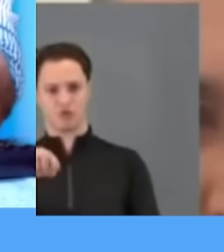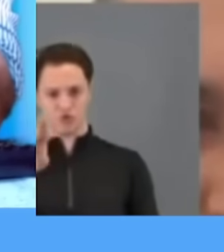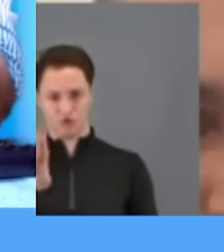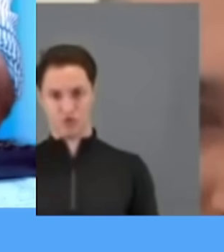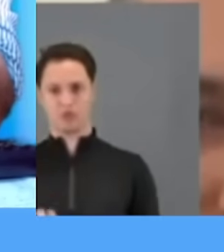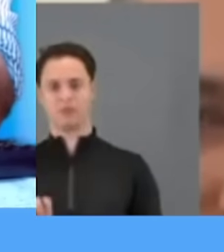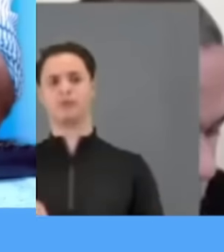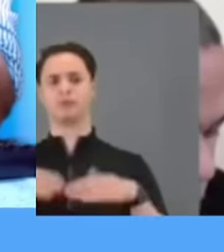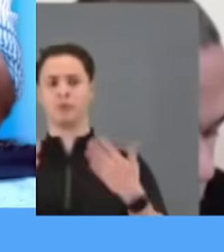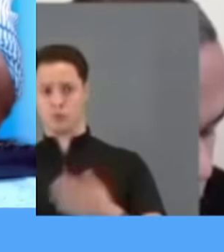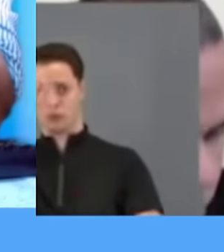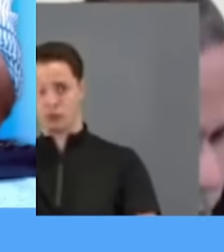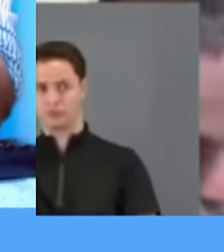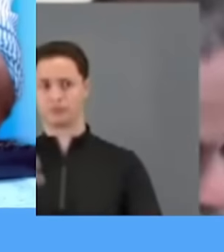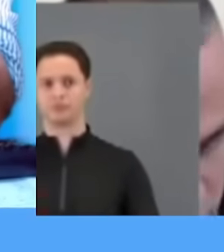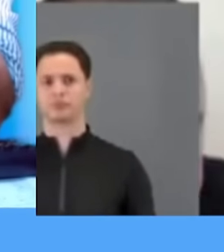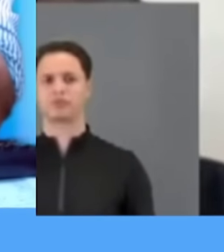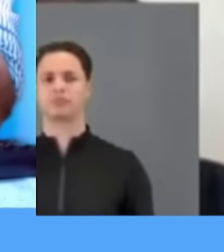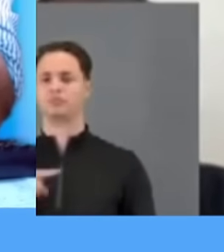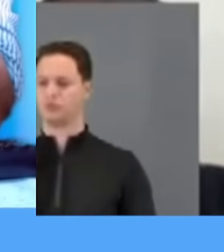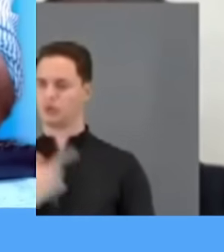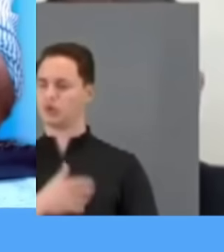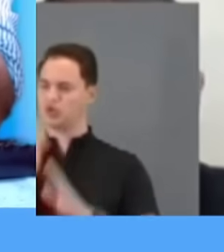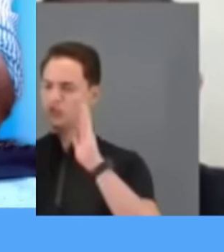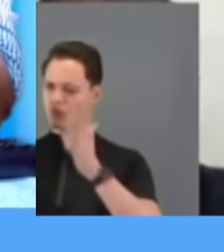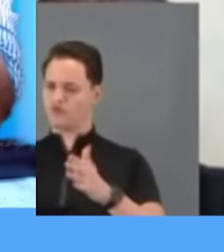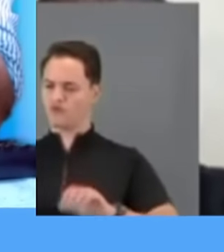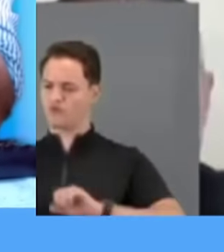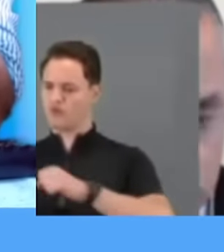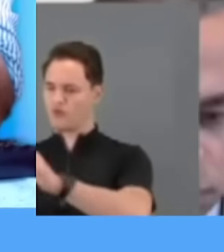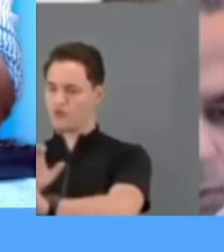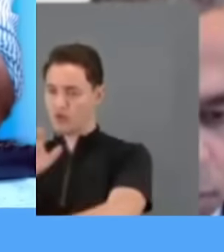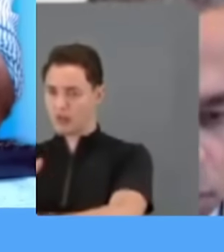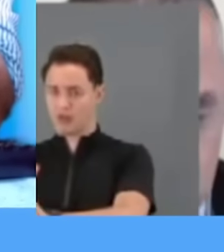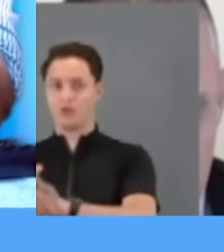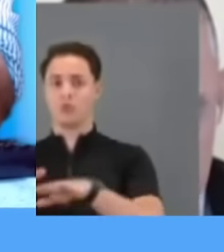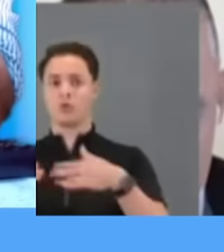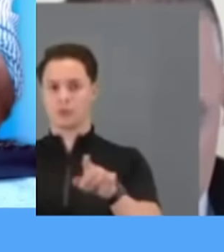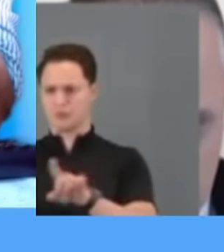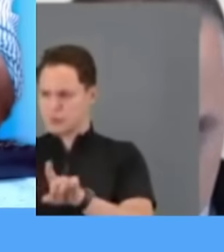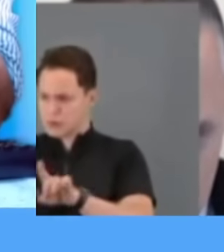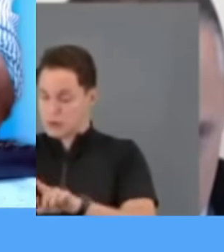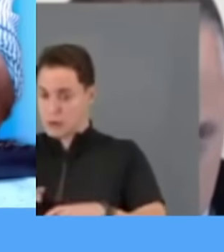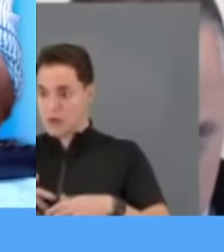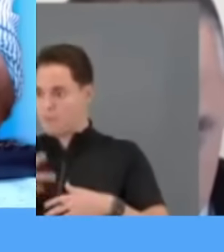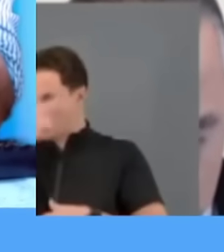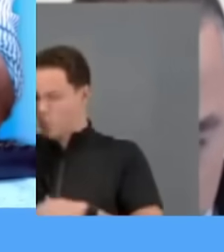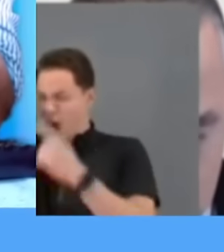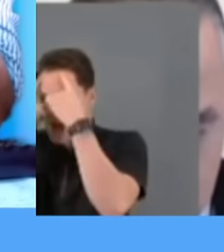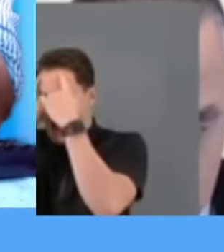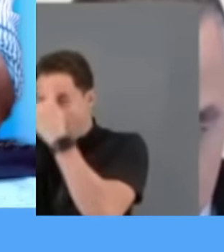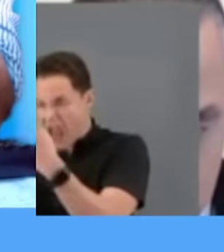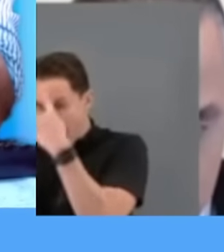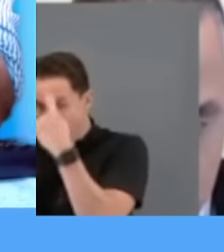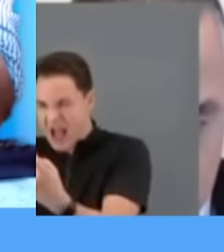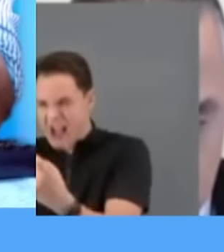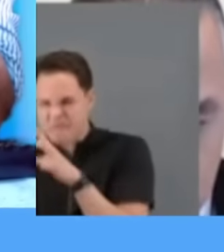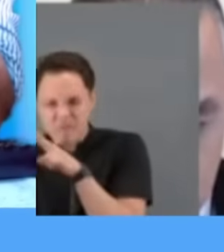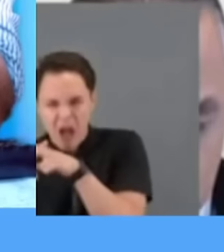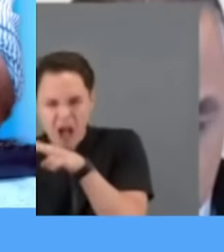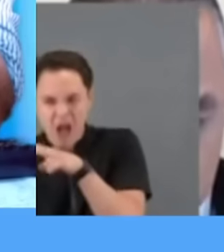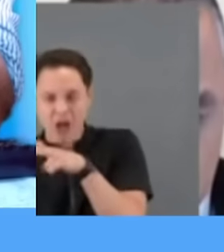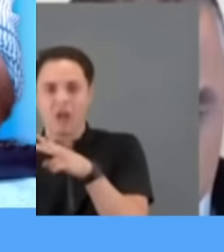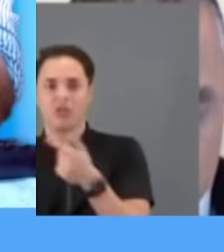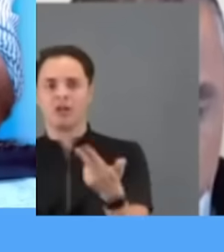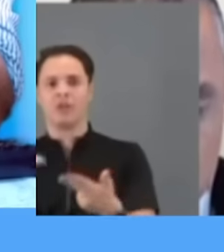para o dia. E nós já tínhamos enfrentado ele lá fora e o ânimo dele era totalmente agressivo e inclusive